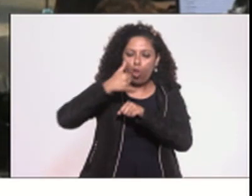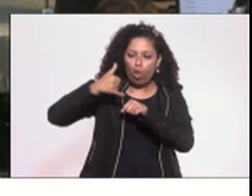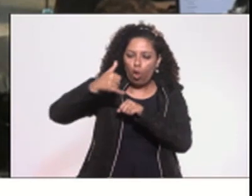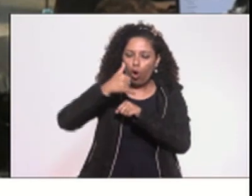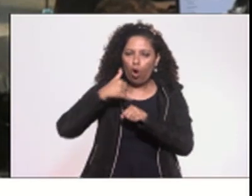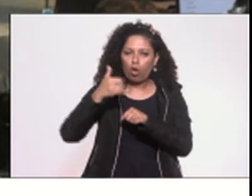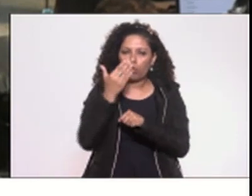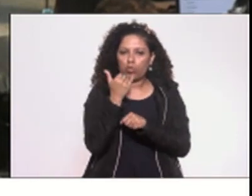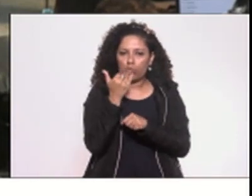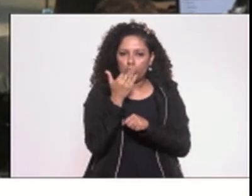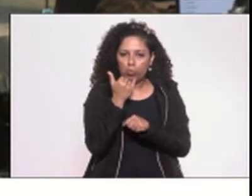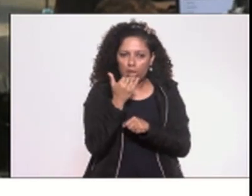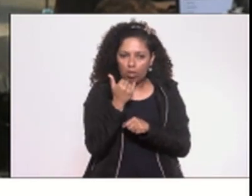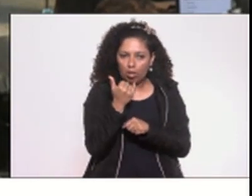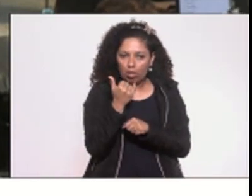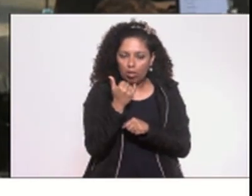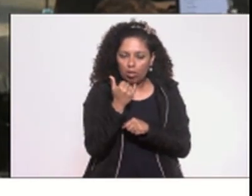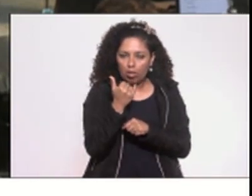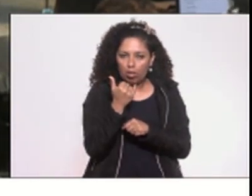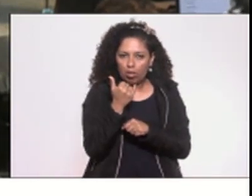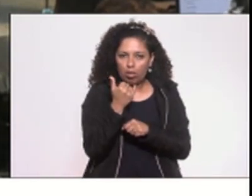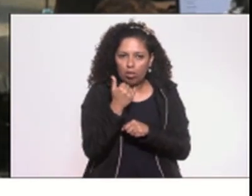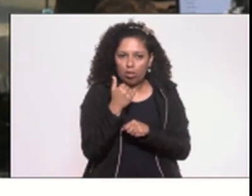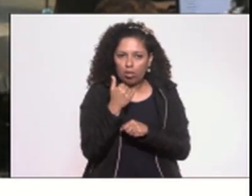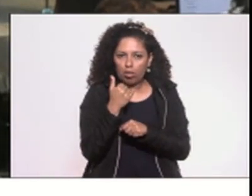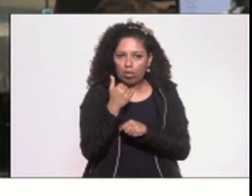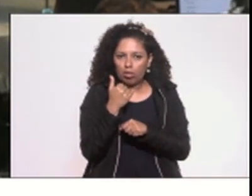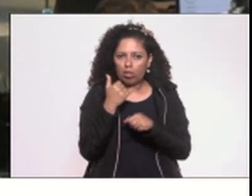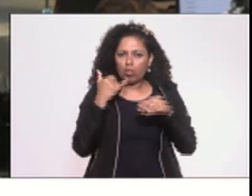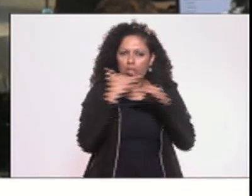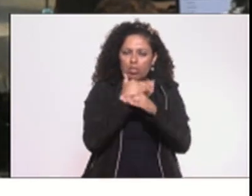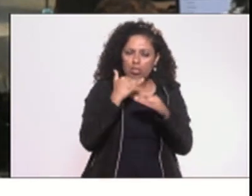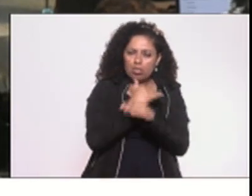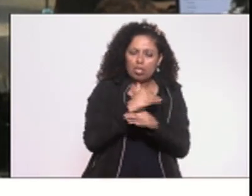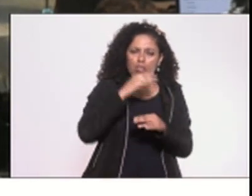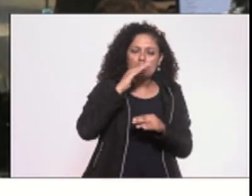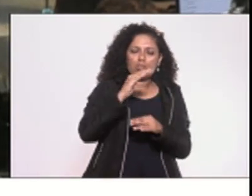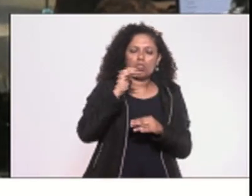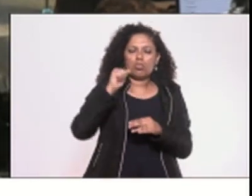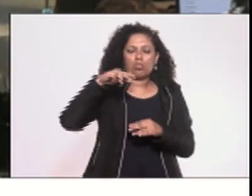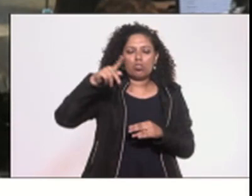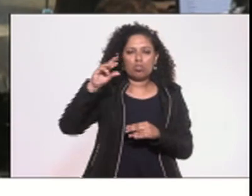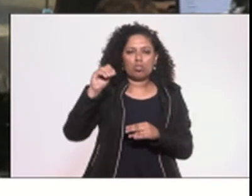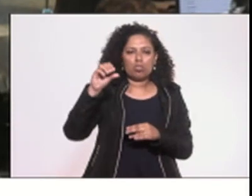usado. E isso em